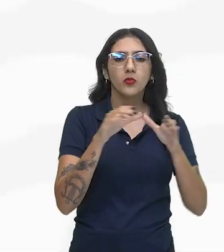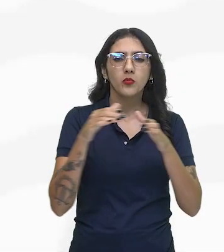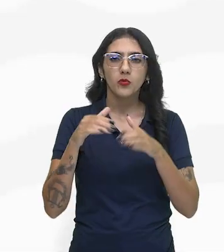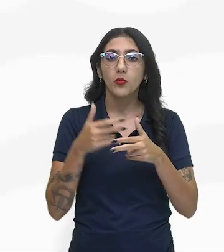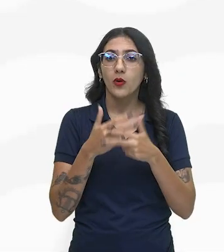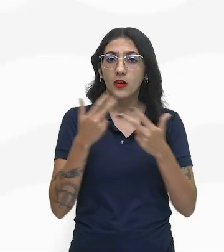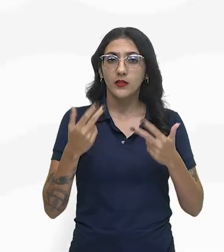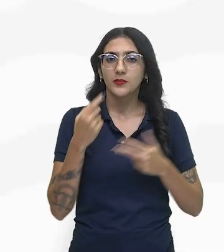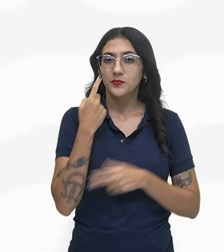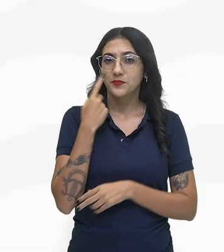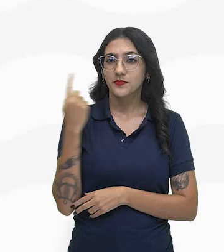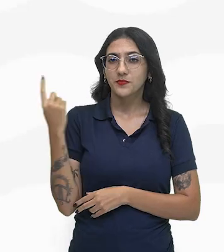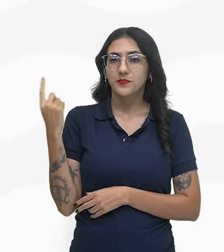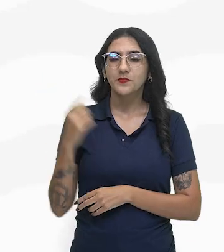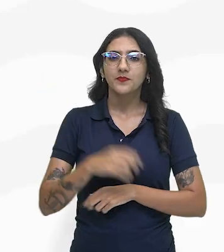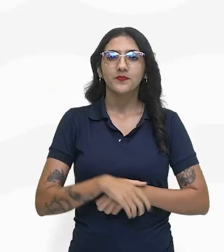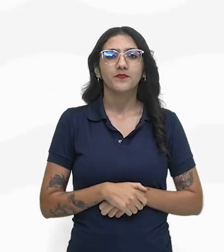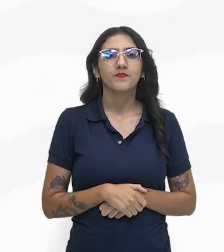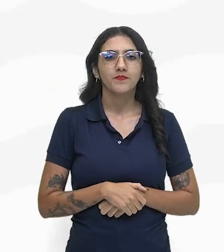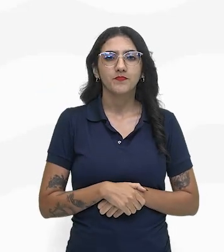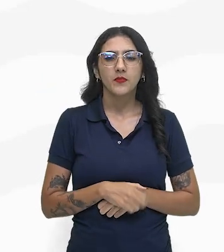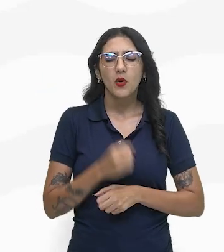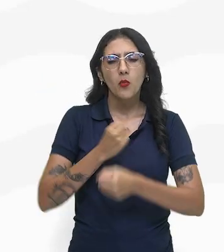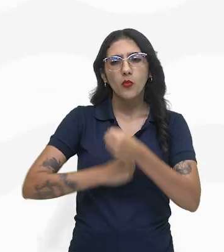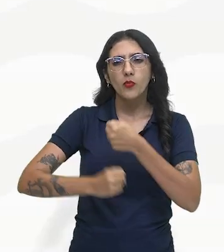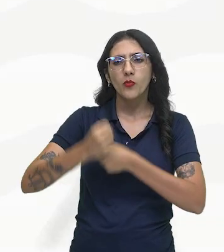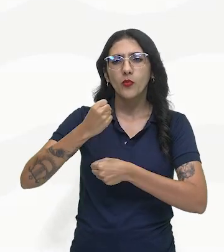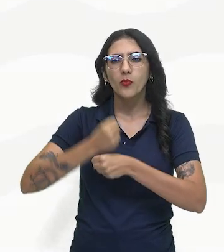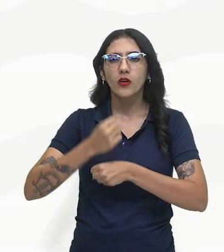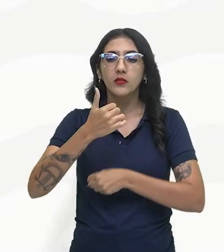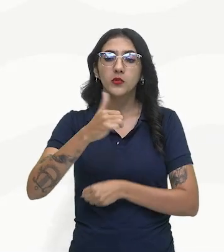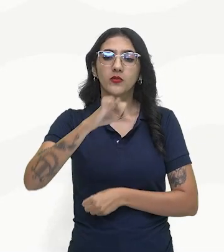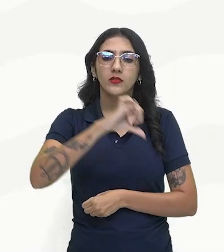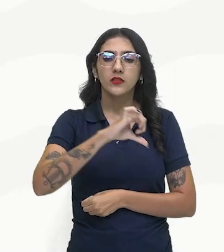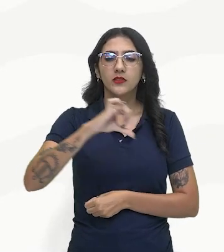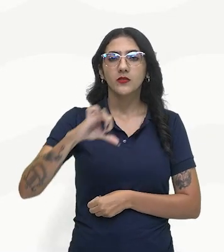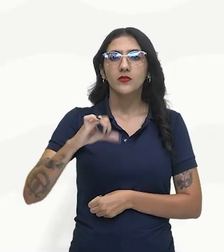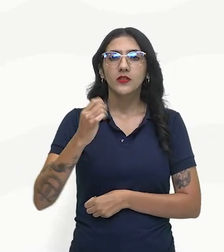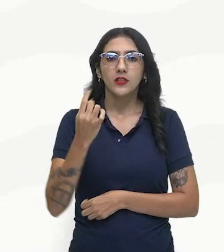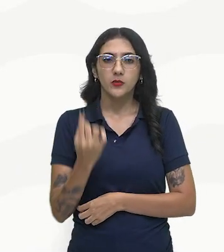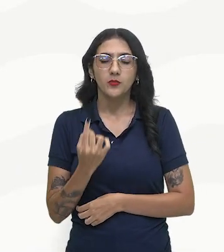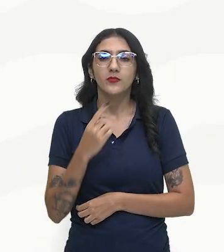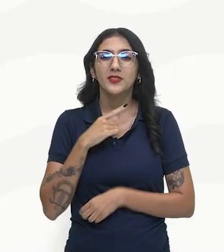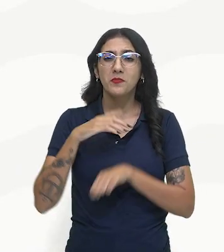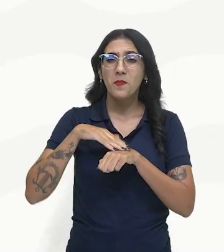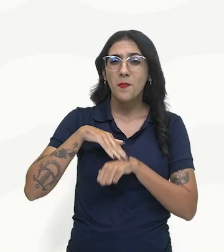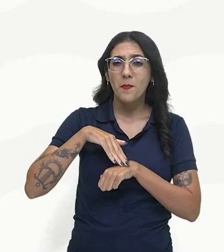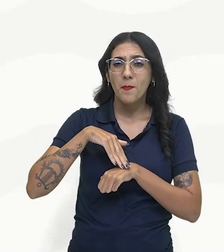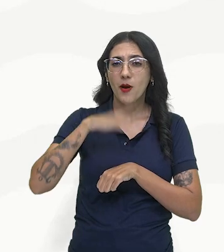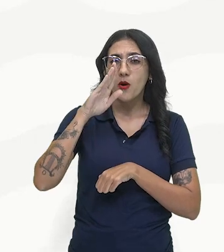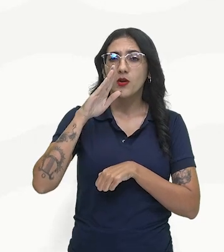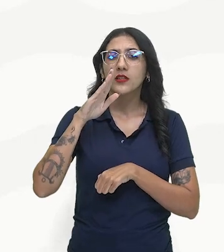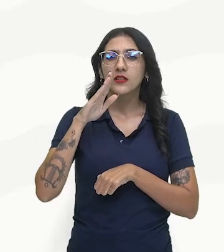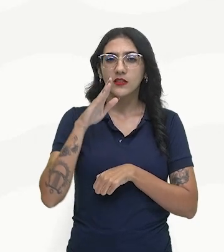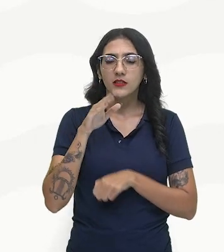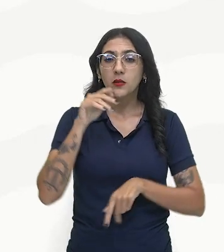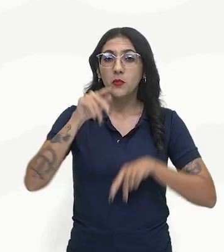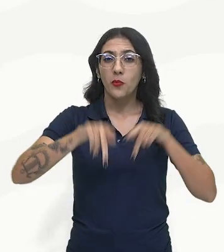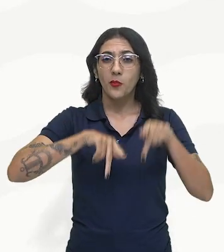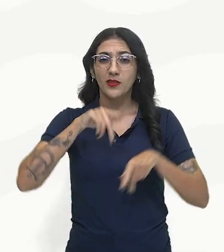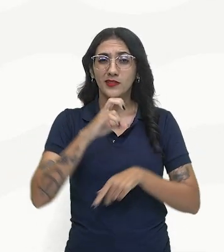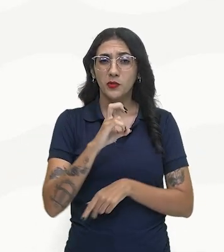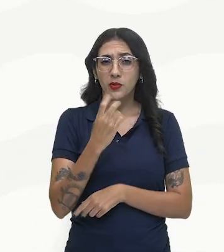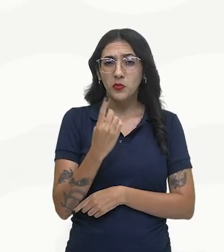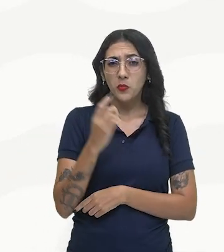olhada nessa tela. Olha só, lá em 1991, pessoal, nós tínhamos aí a maioria da população brasileira,